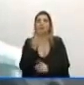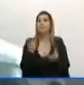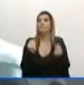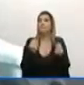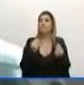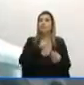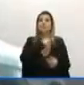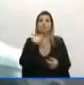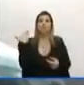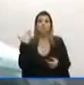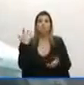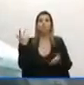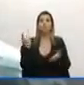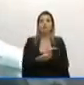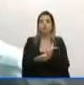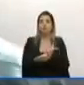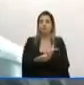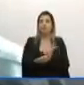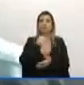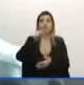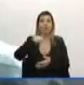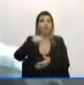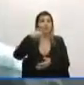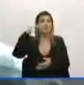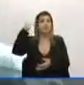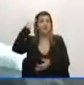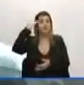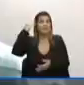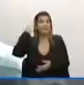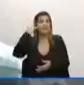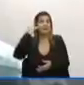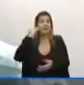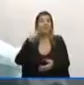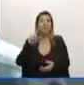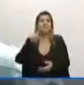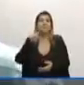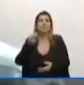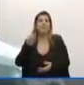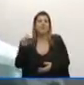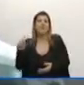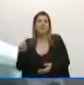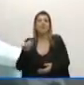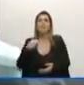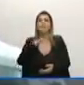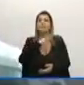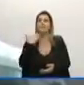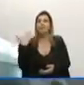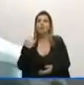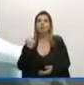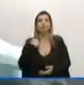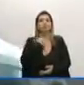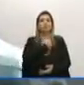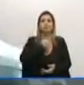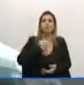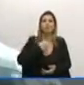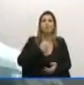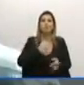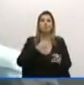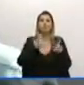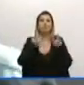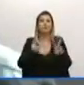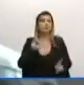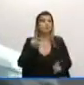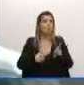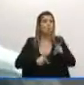acontecendo é nós estamos aqui em Santa Maria concentre poucas morte já é o número de pessoas hospitalizadas é muito